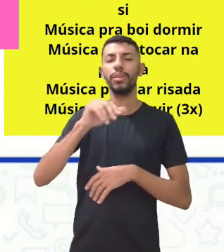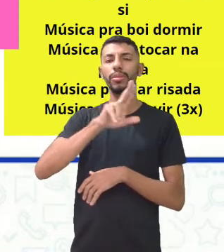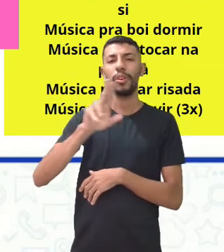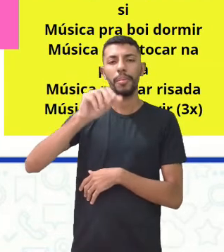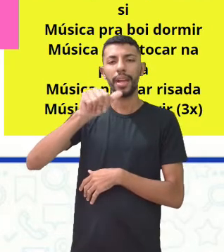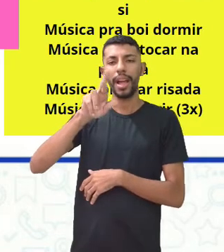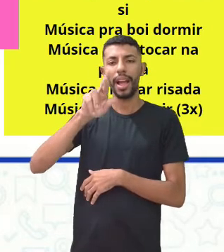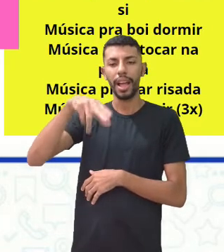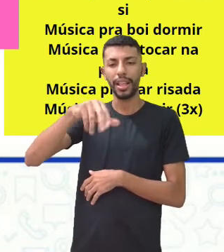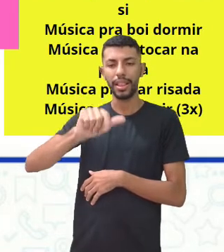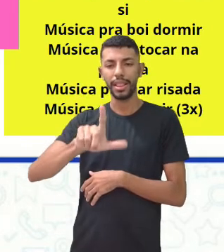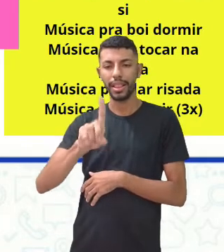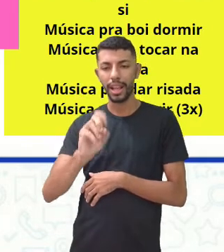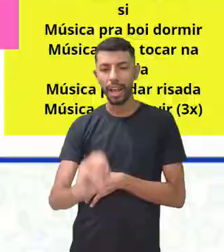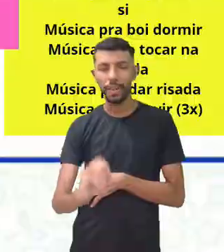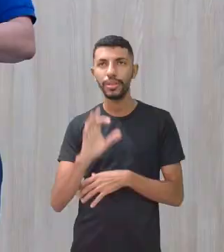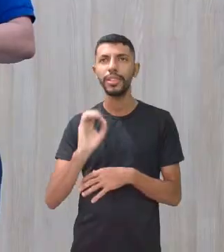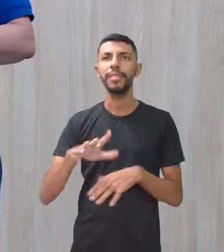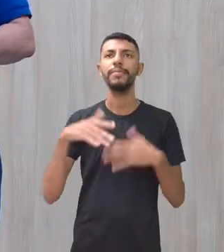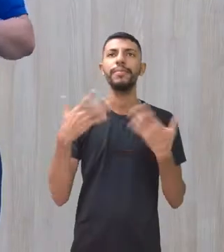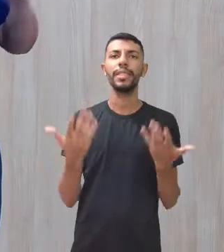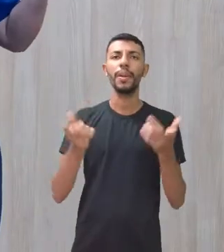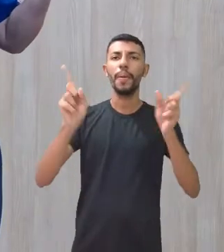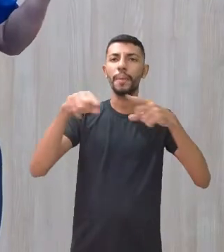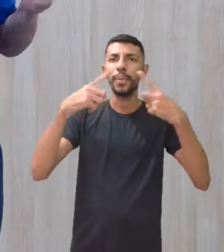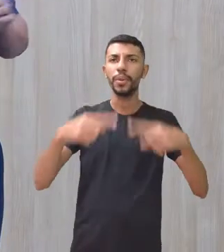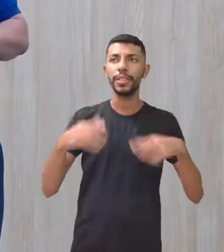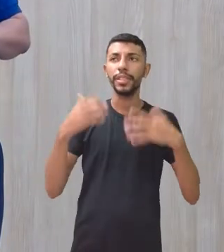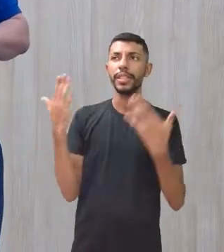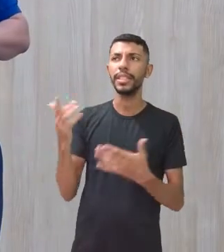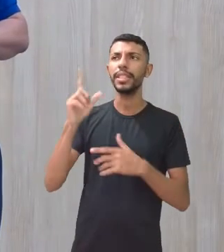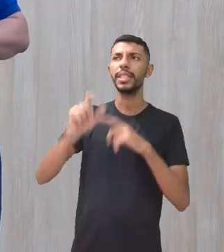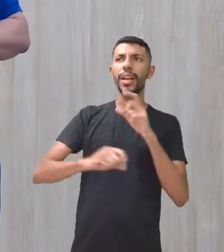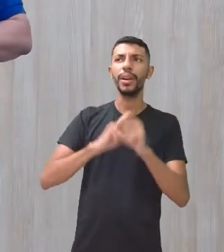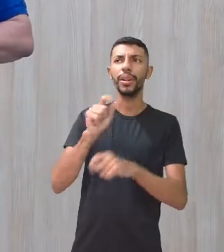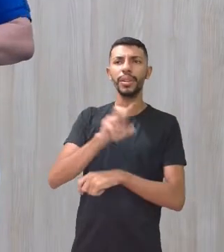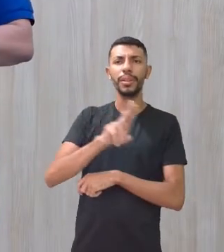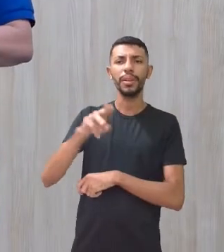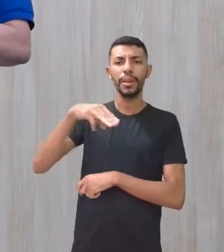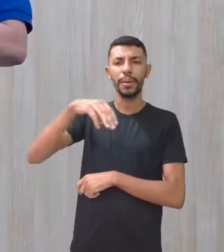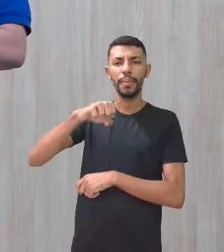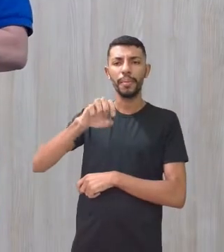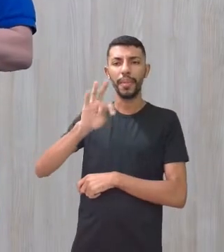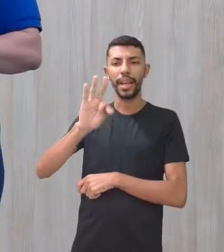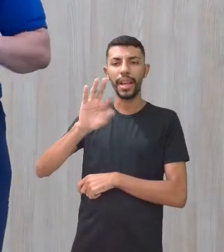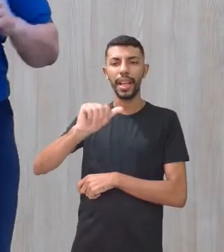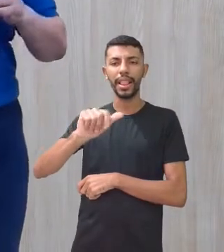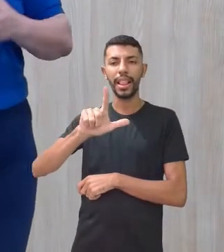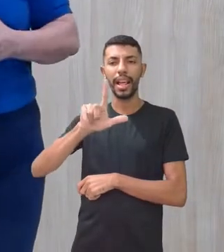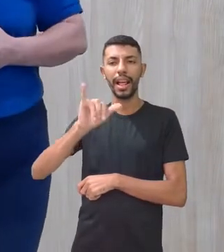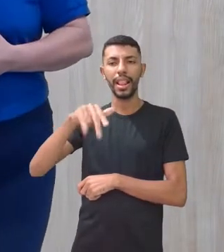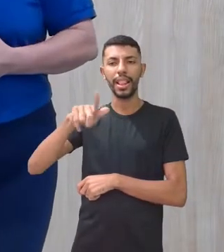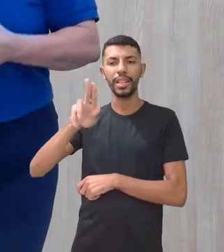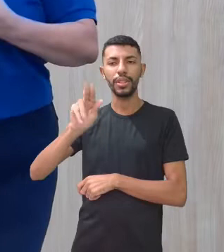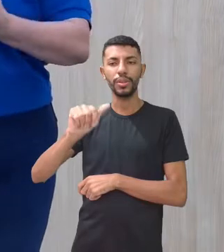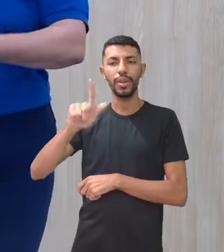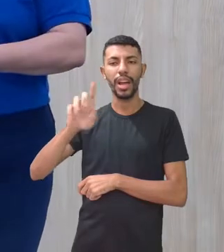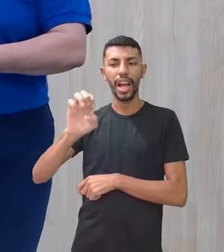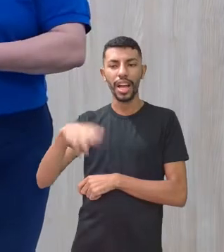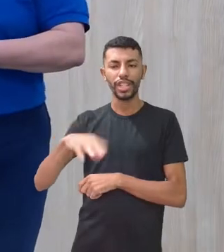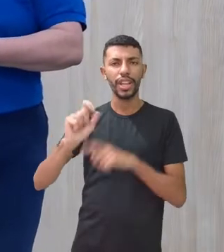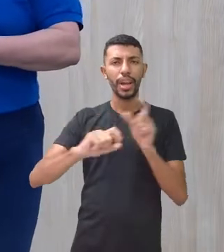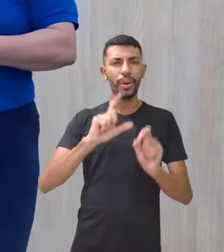de música. E aí, isso se chama metalinguagem, não é, Carla? Exato, muito Quando bem. uma música fala de música, isso